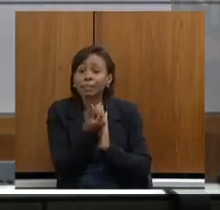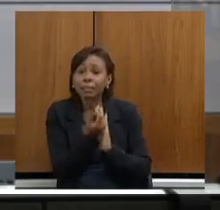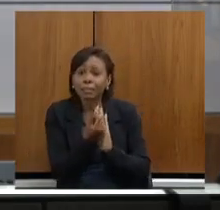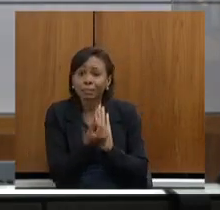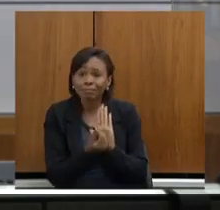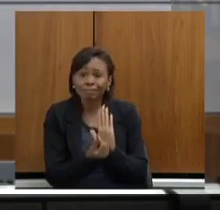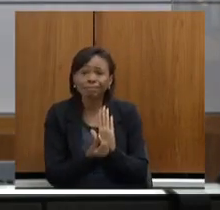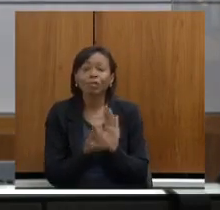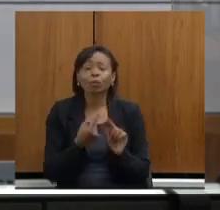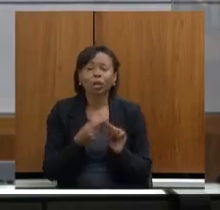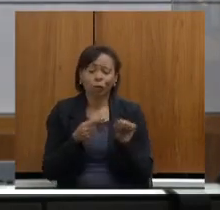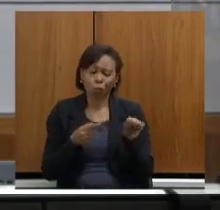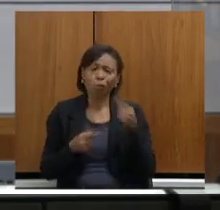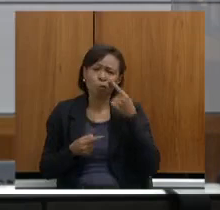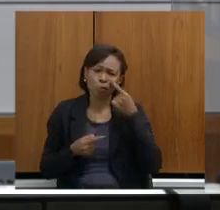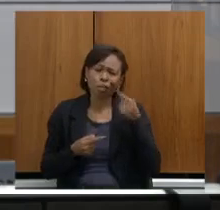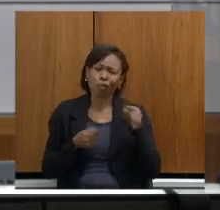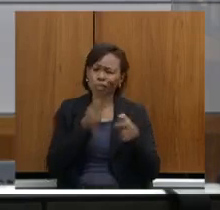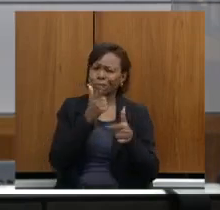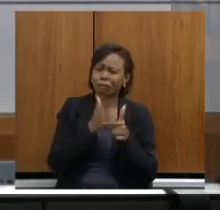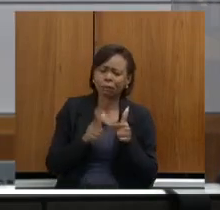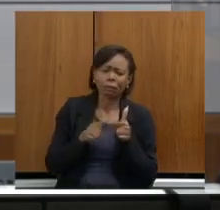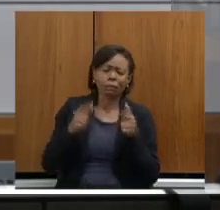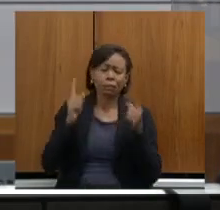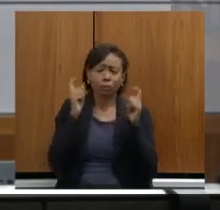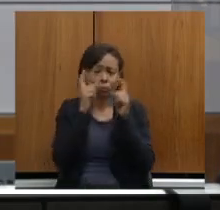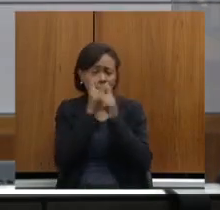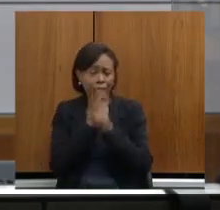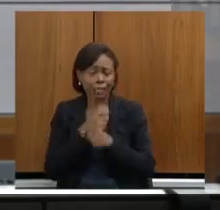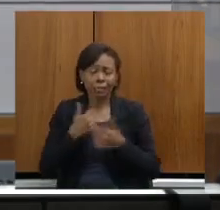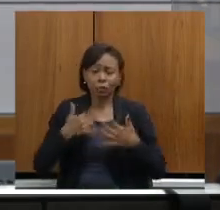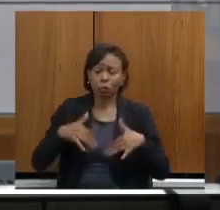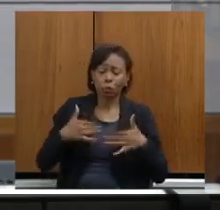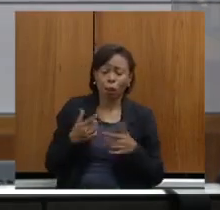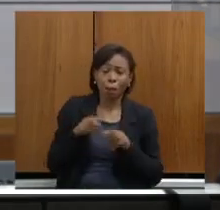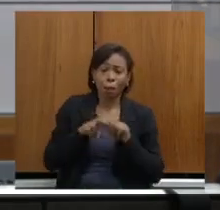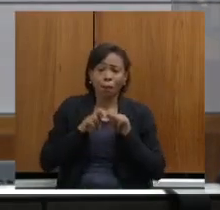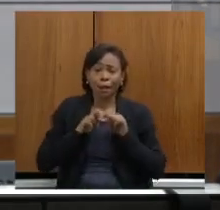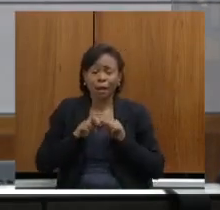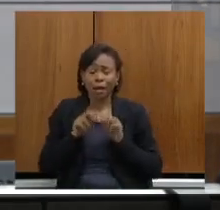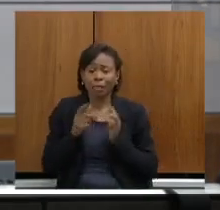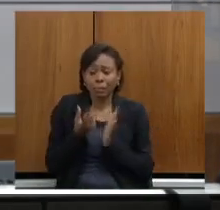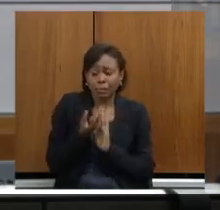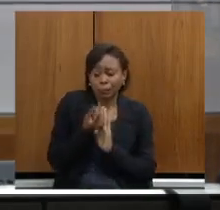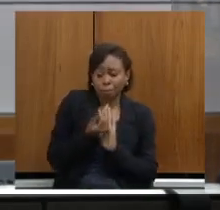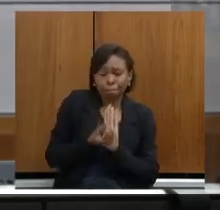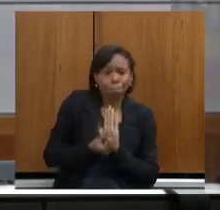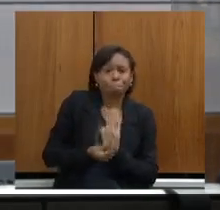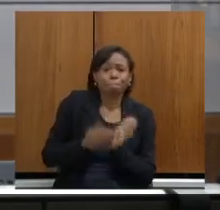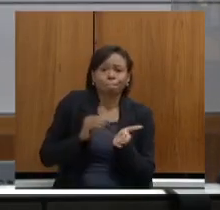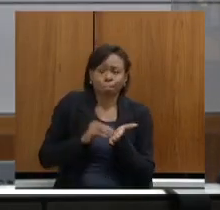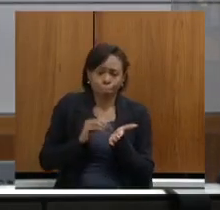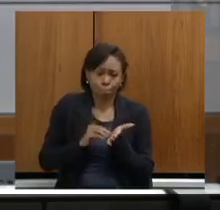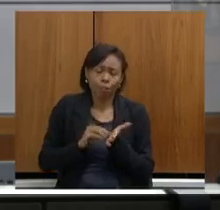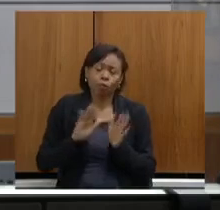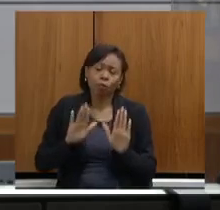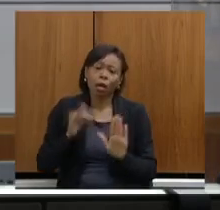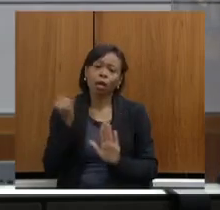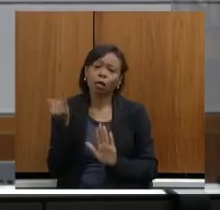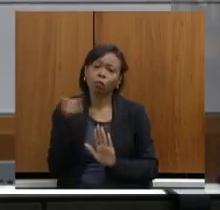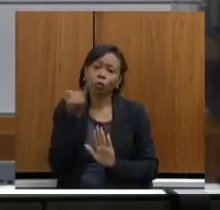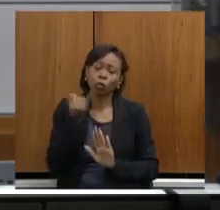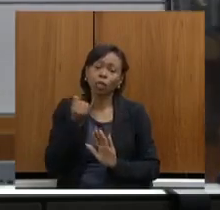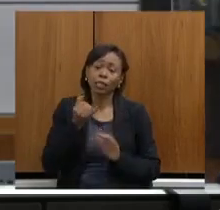pessoa faz por causa de emendas parlamentares a gente passa um pouquinho Daqui um pouquinho dali mas é muito e a